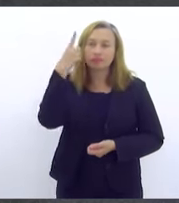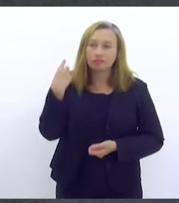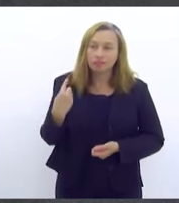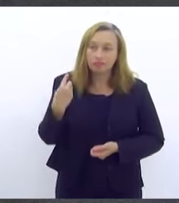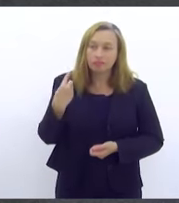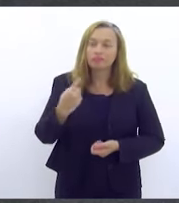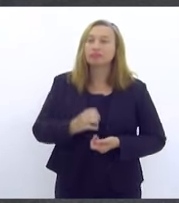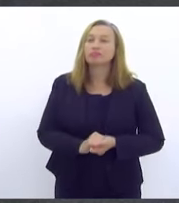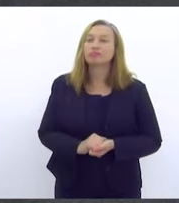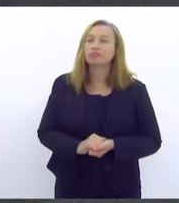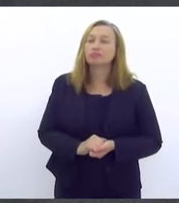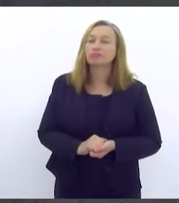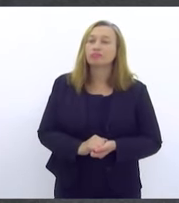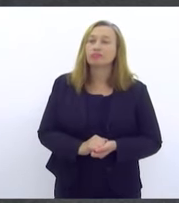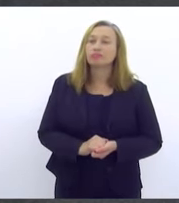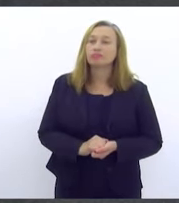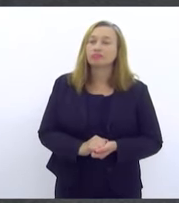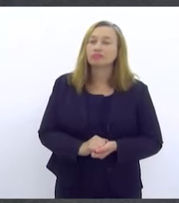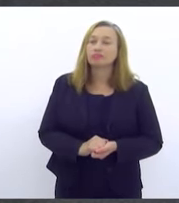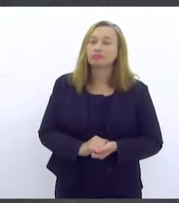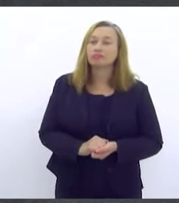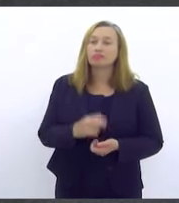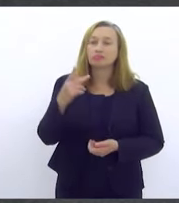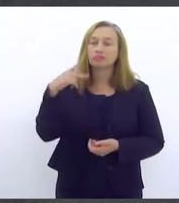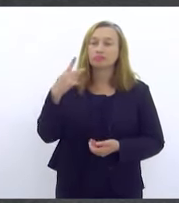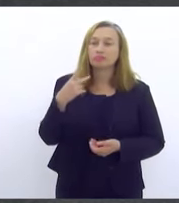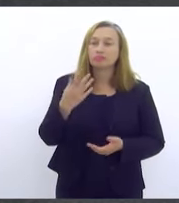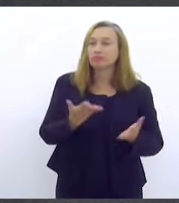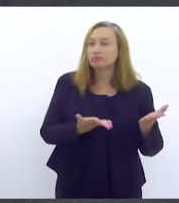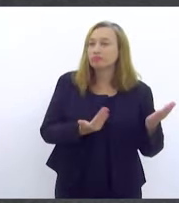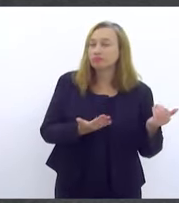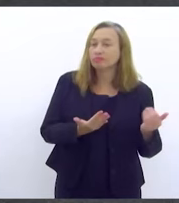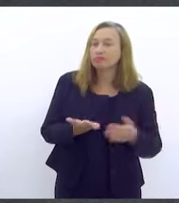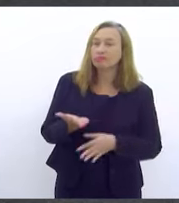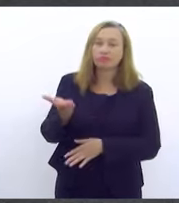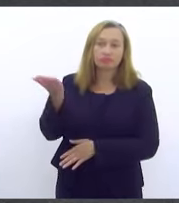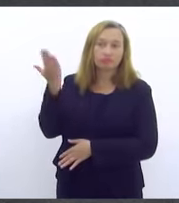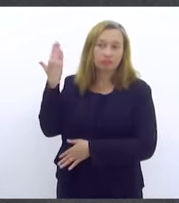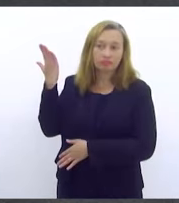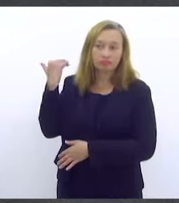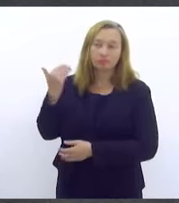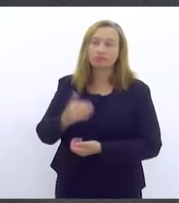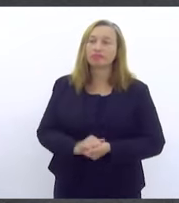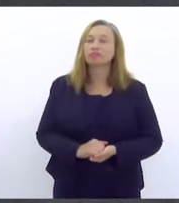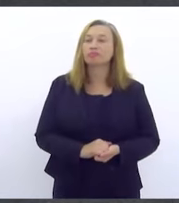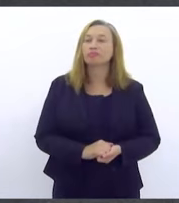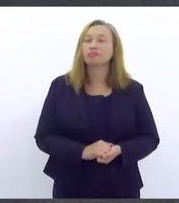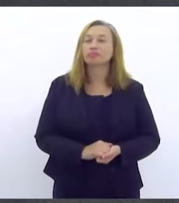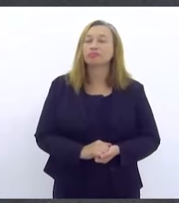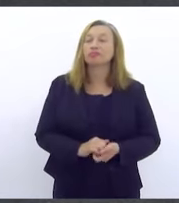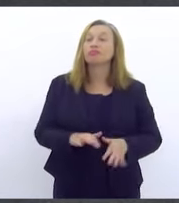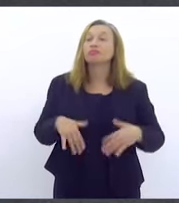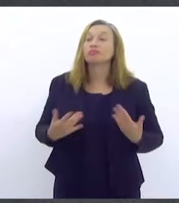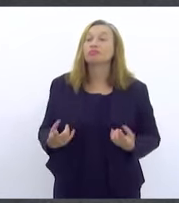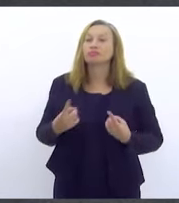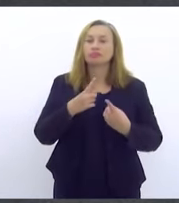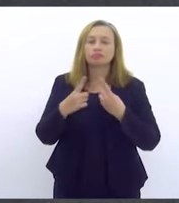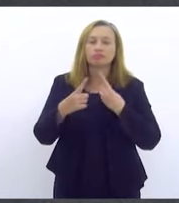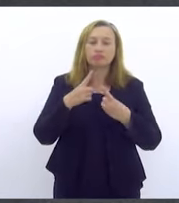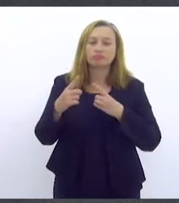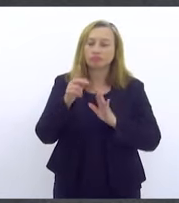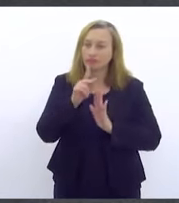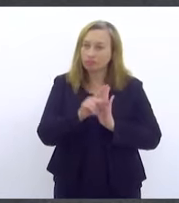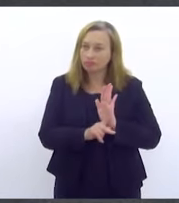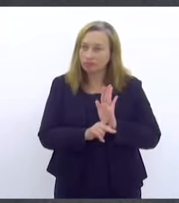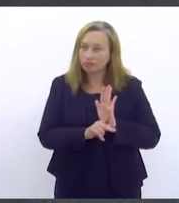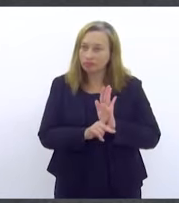Monteiro, oriundo do Parlamento Juvenil do ano anterior. Quando discutíamos esse